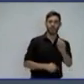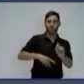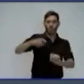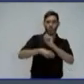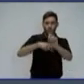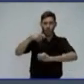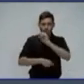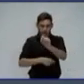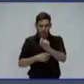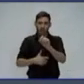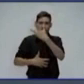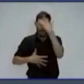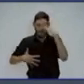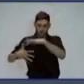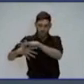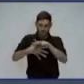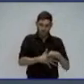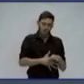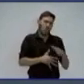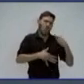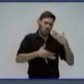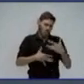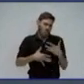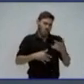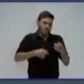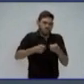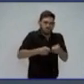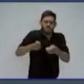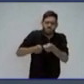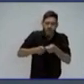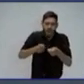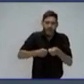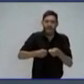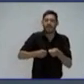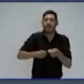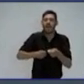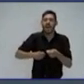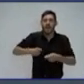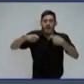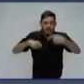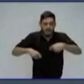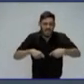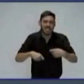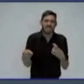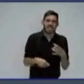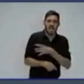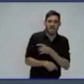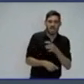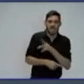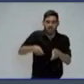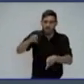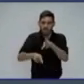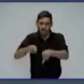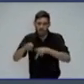quando líderes carismáticos manipulam as necessidades e os medos da população,